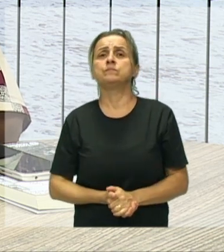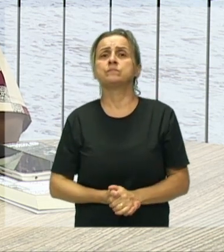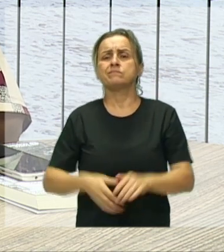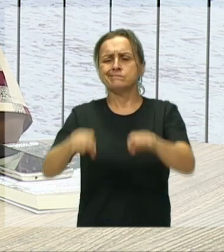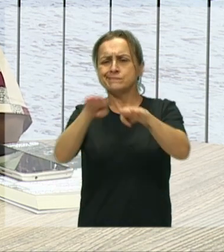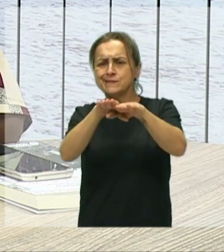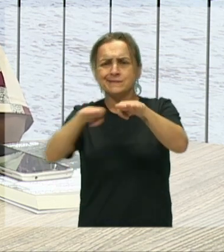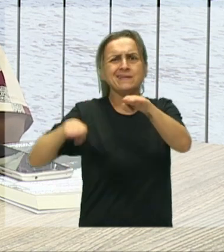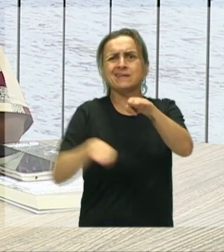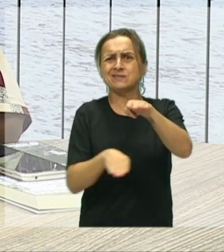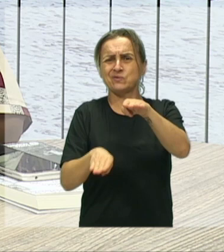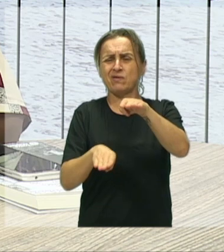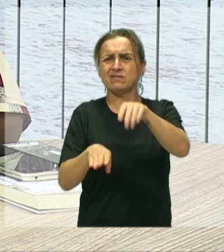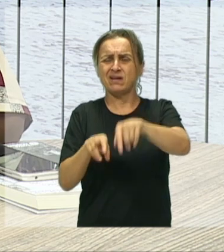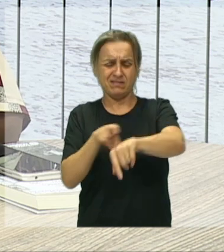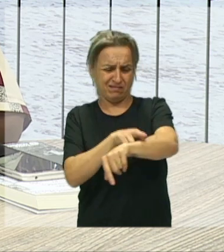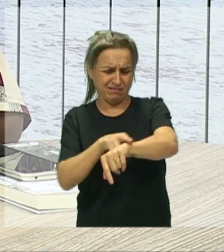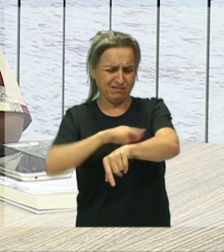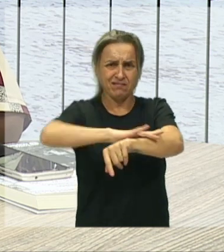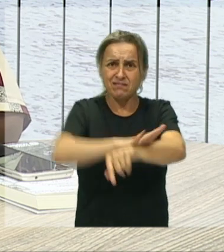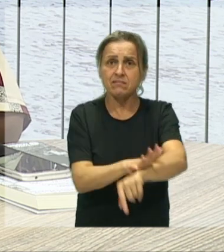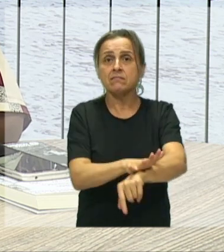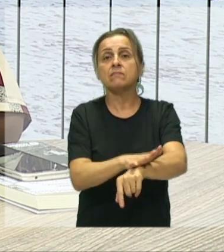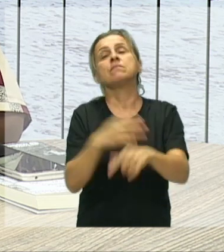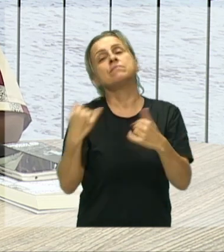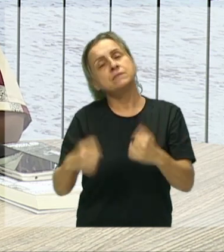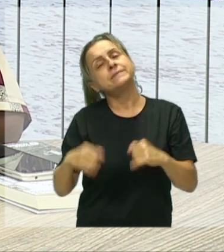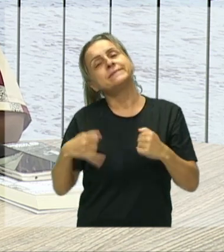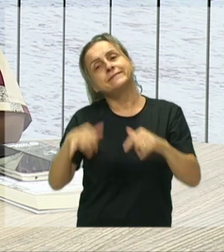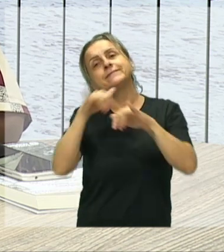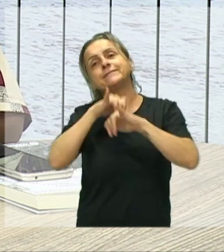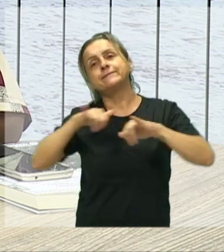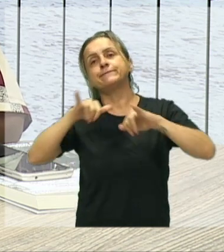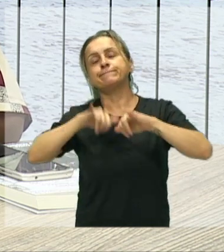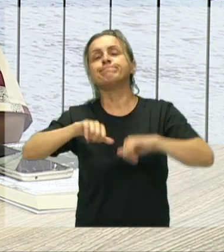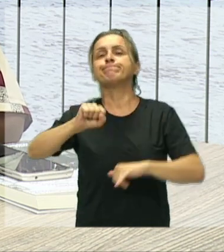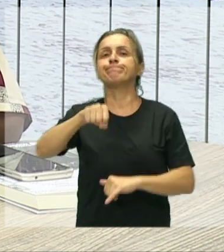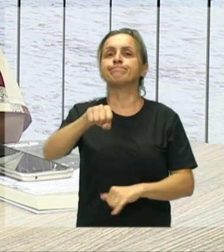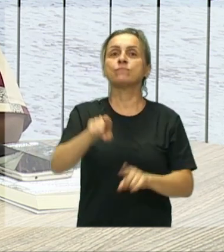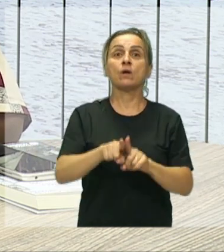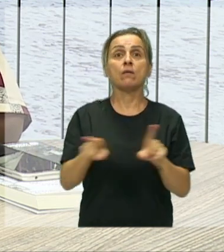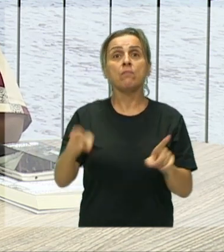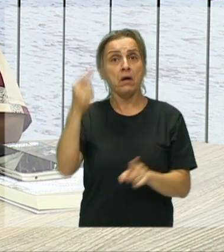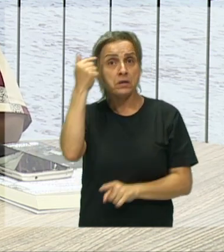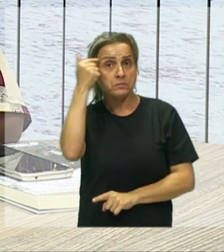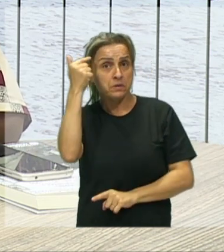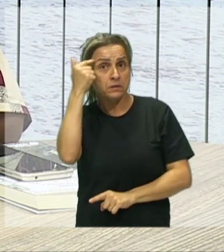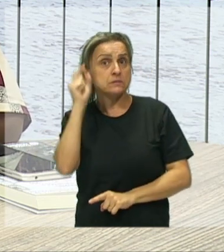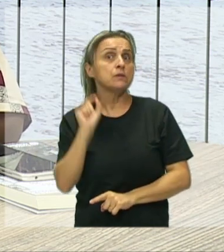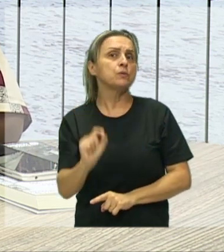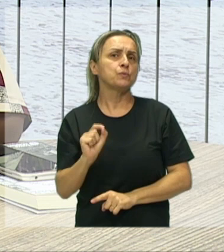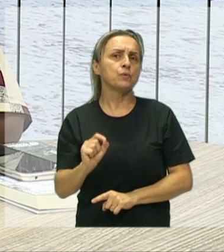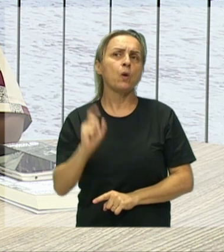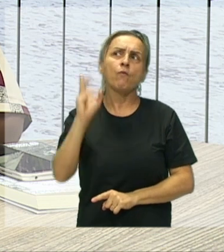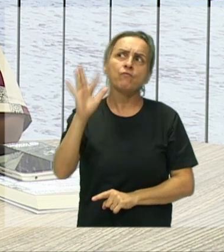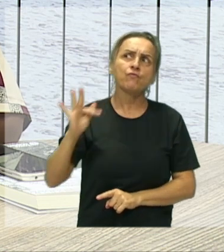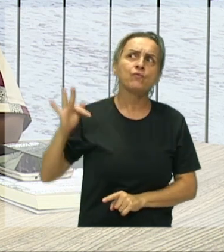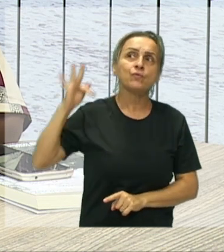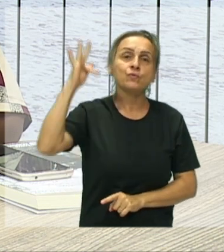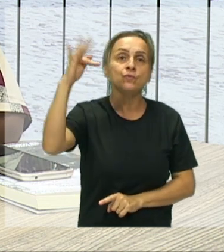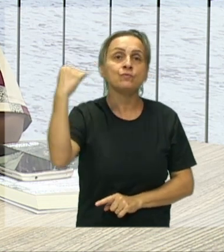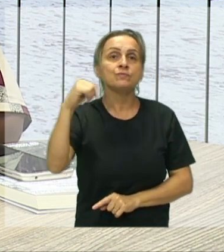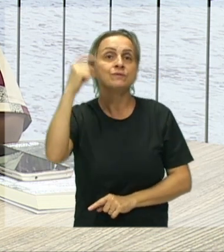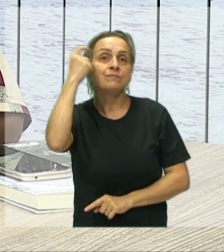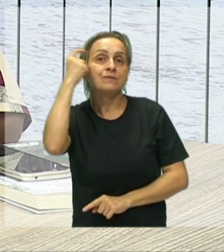conta da questão racial, então nós temos que fazer campanha sim. Mas pensando de longo prazo, temos que